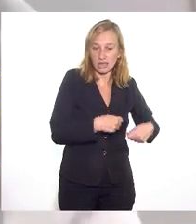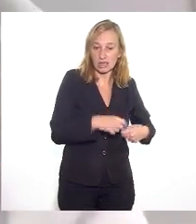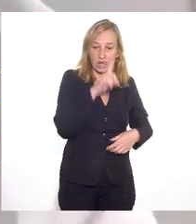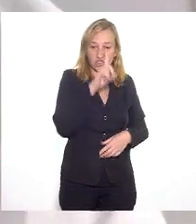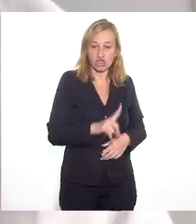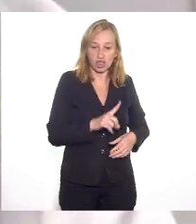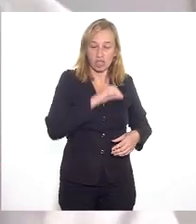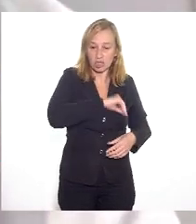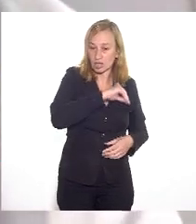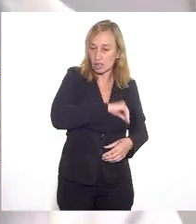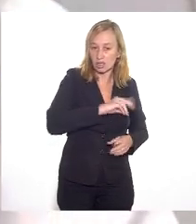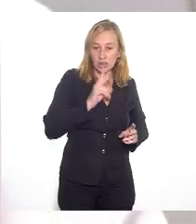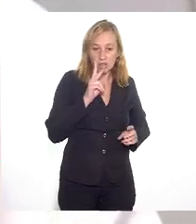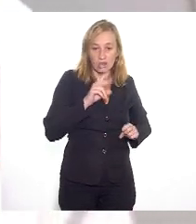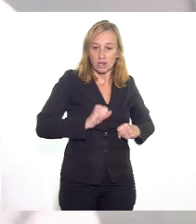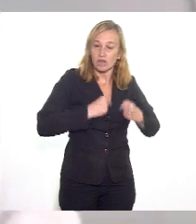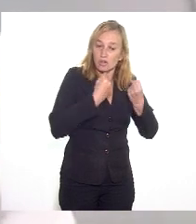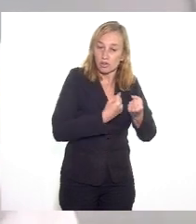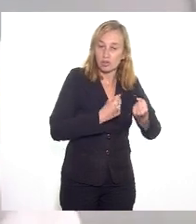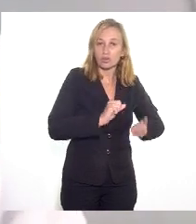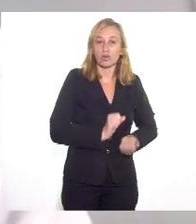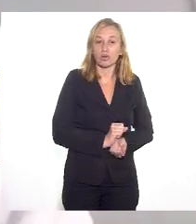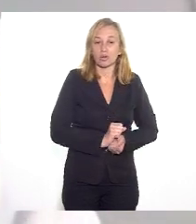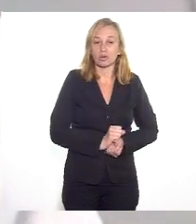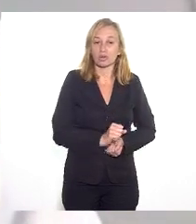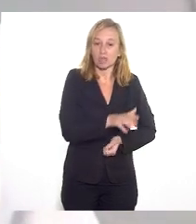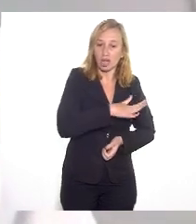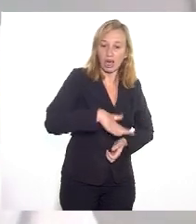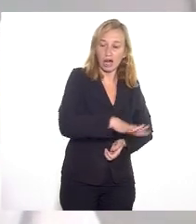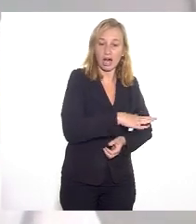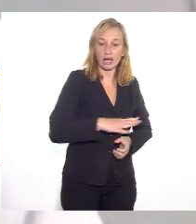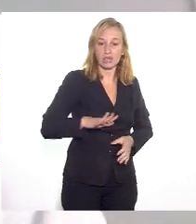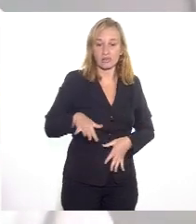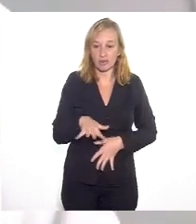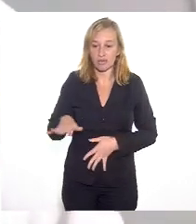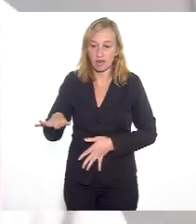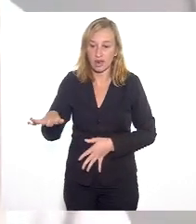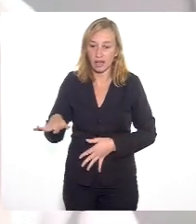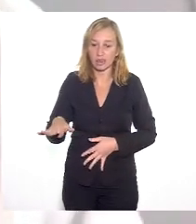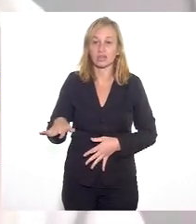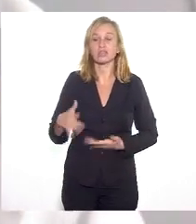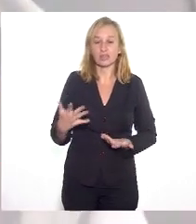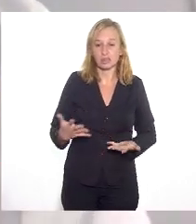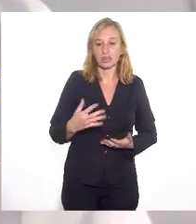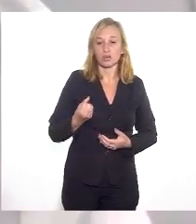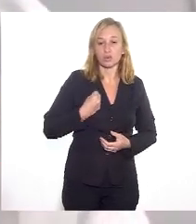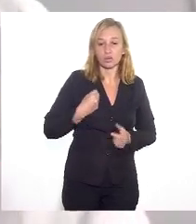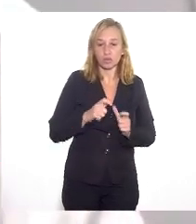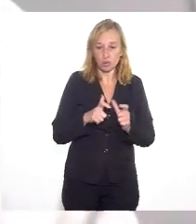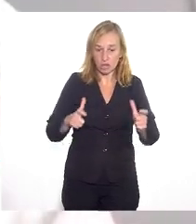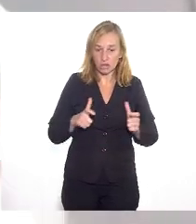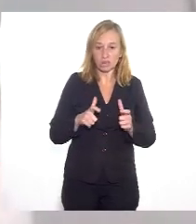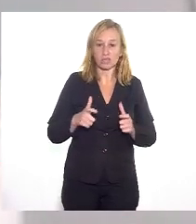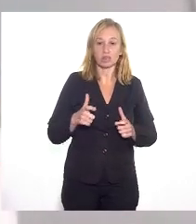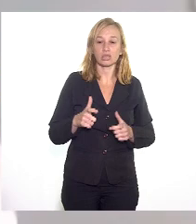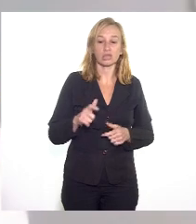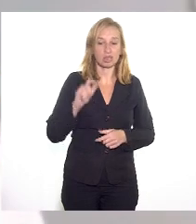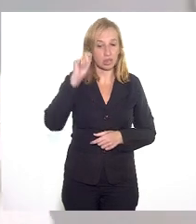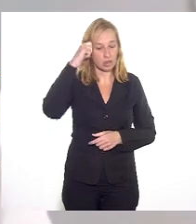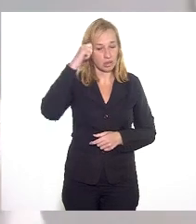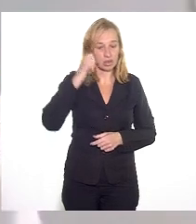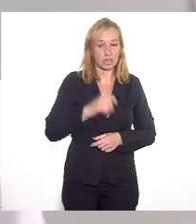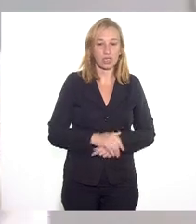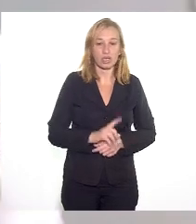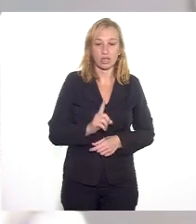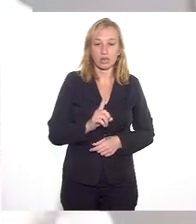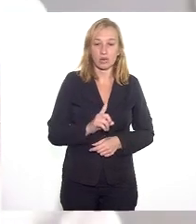de renda, de fortalecimento dos territórios de favelas e periferias onde está a maioria das vezes dessa população, não